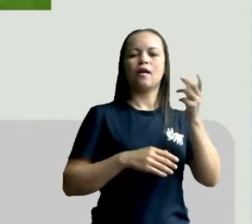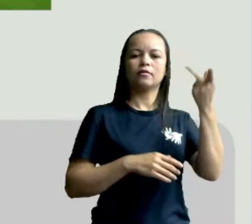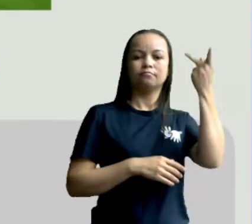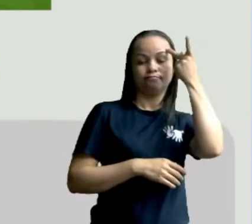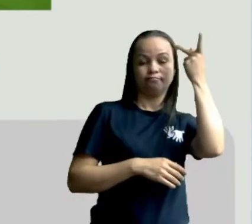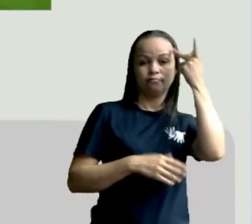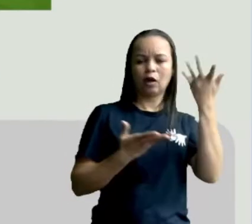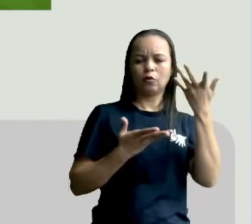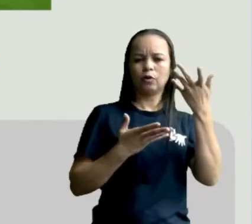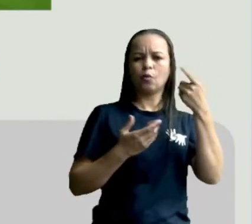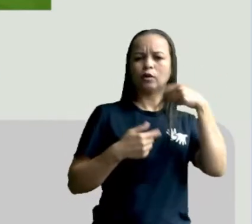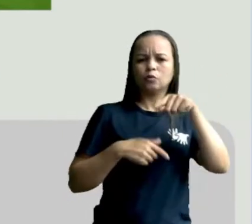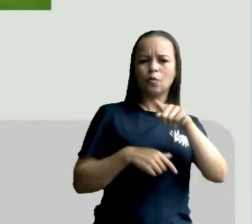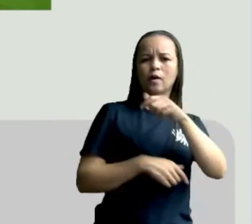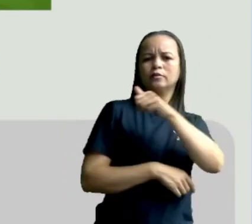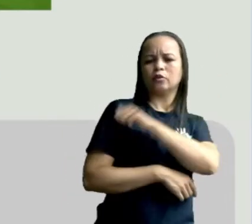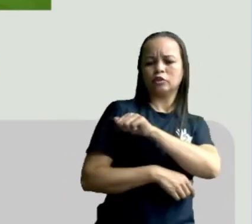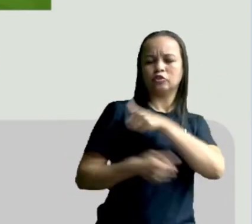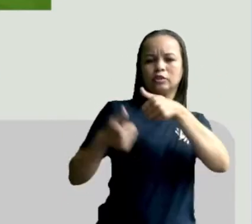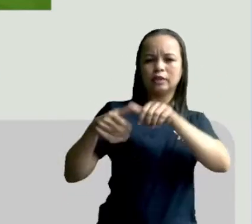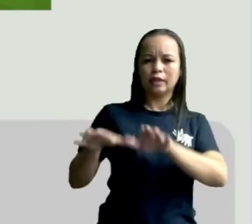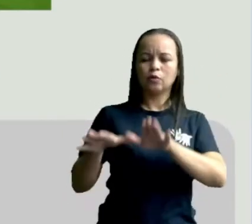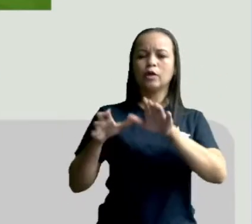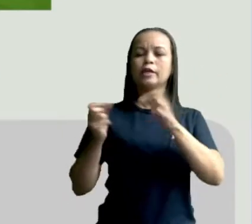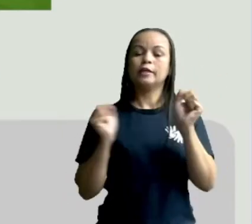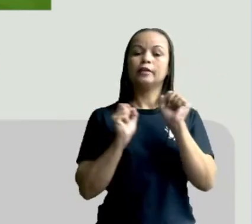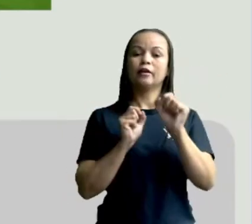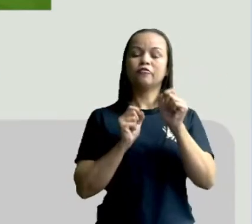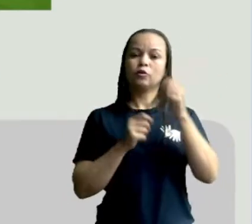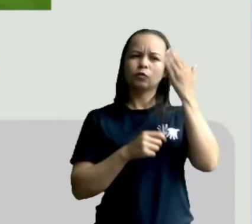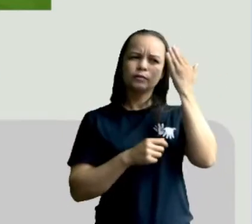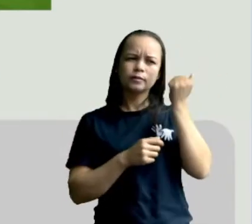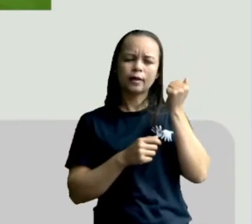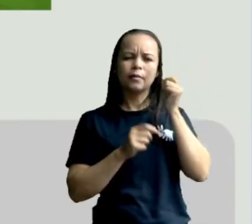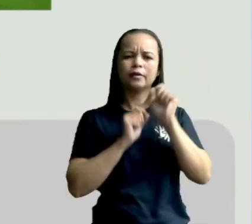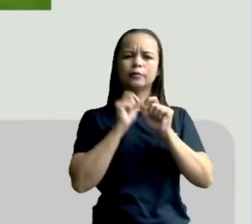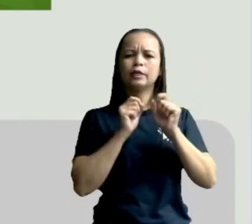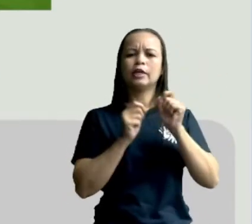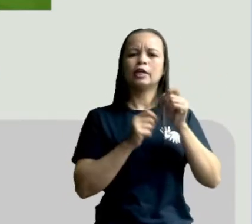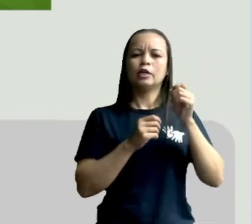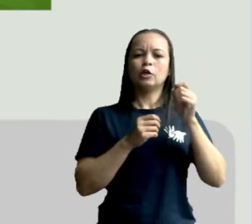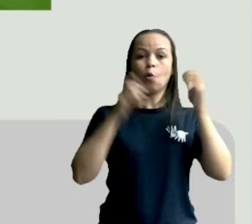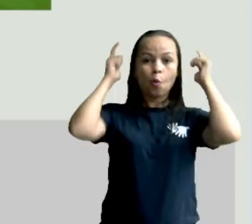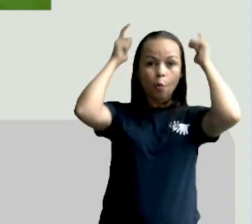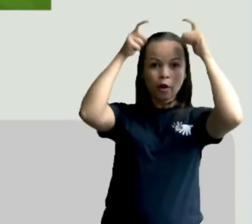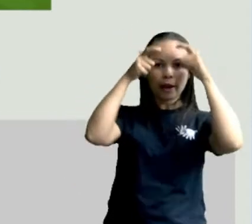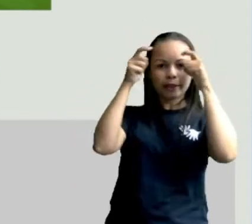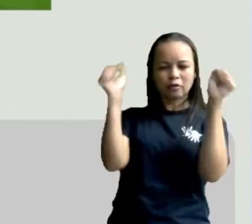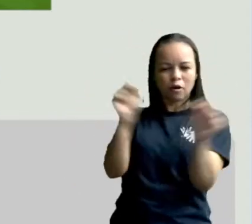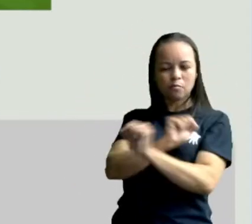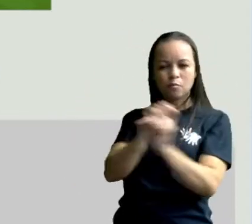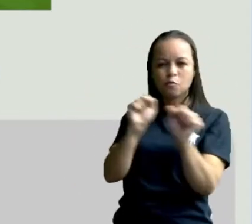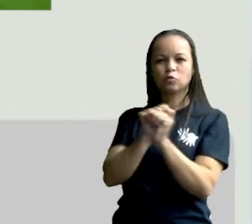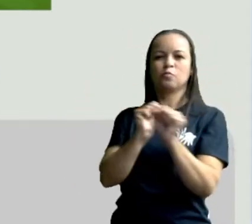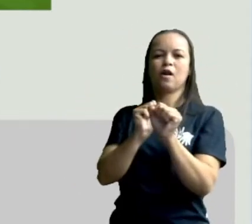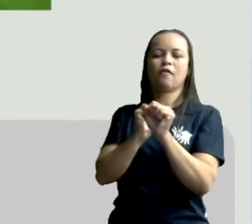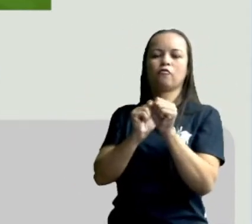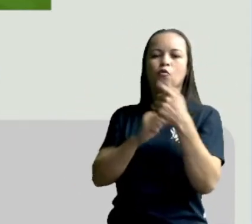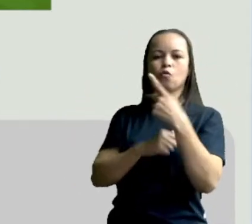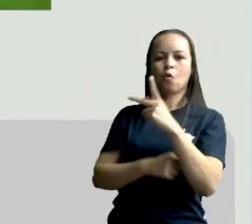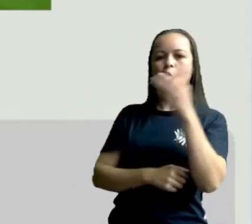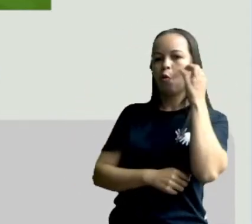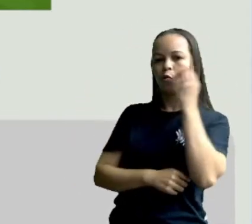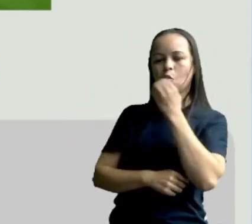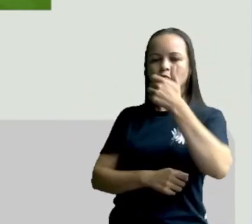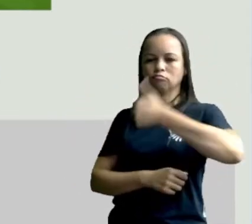quando ela estava no Rio de Janeiro, que Dom João VI estava muito, muito bravo com Dom Pedro. E ele decidiu cortar totalmente as relações com o Brasil.